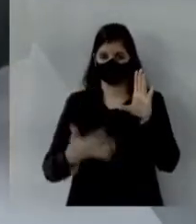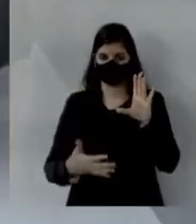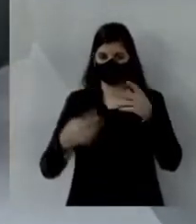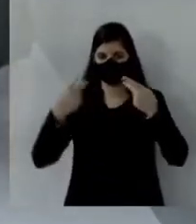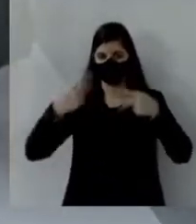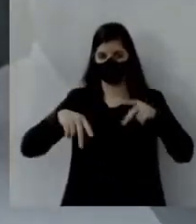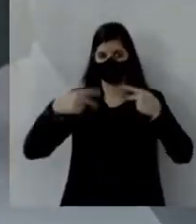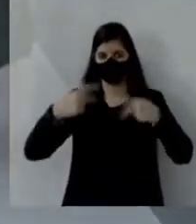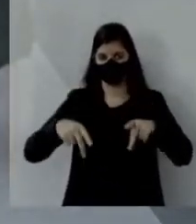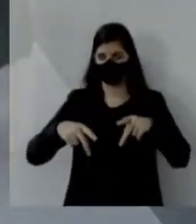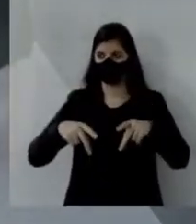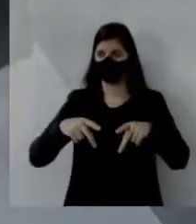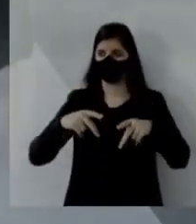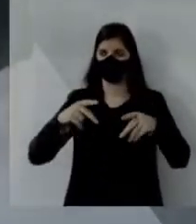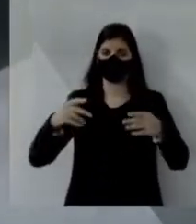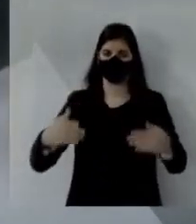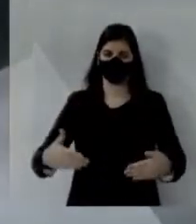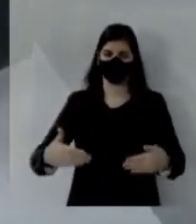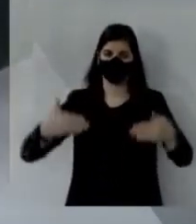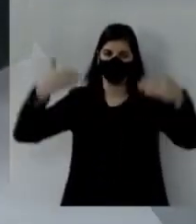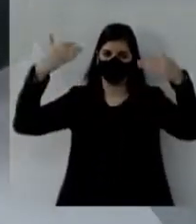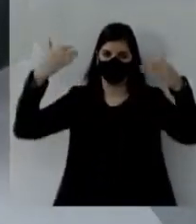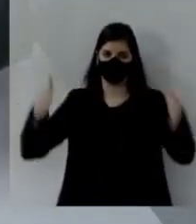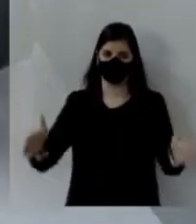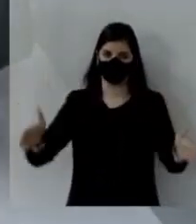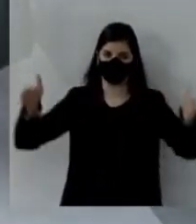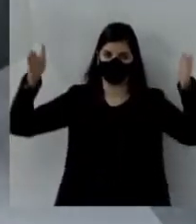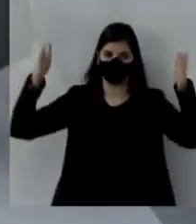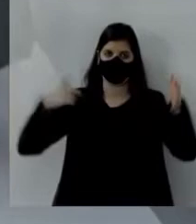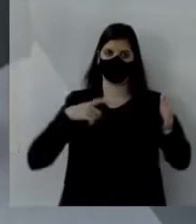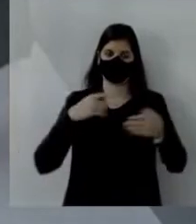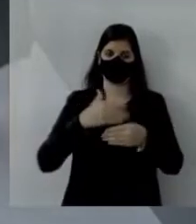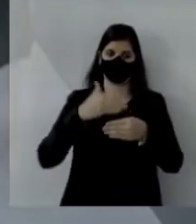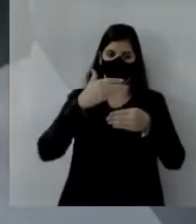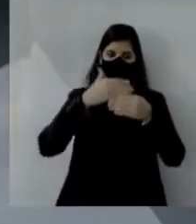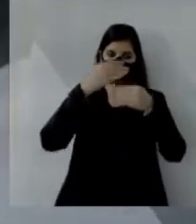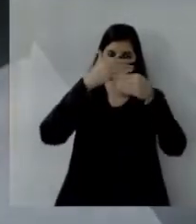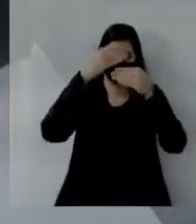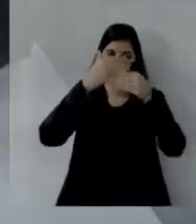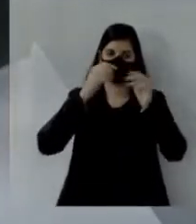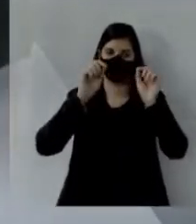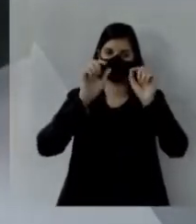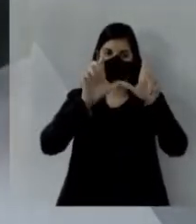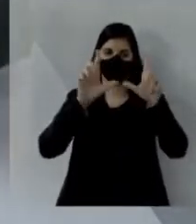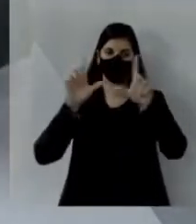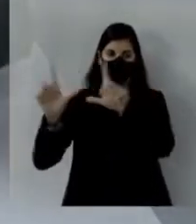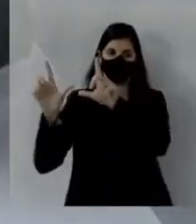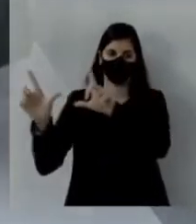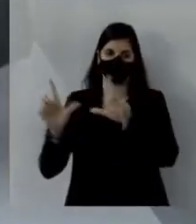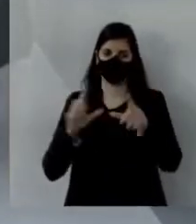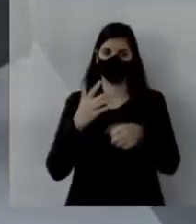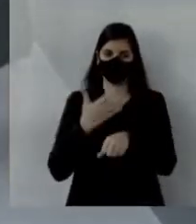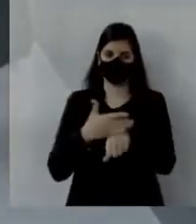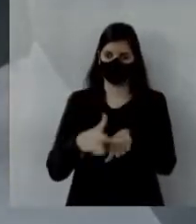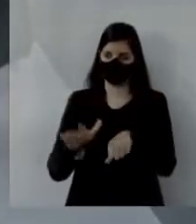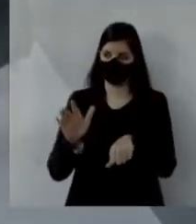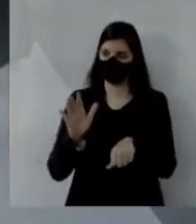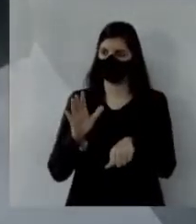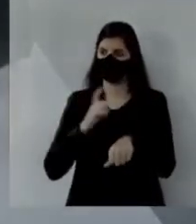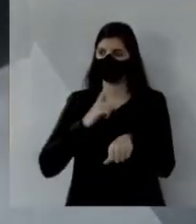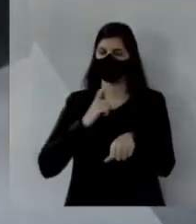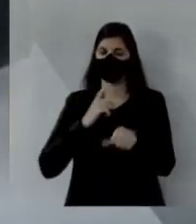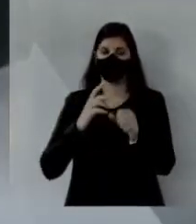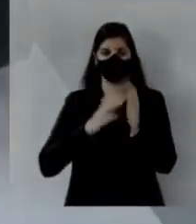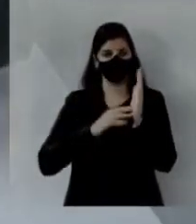nela, né? Essa parede frontal, ela está feita em tijolinho, que é uma característica, né? Tijolinho branco. Tons suaves